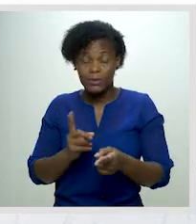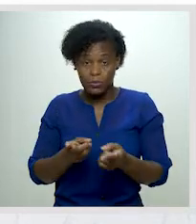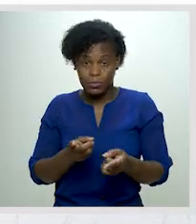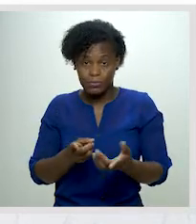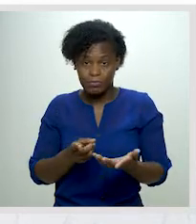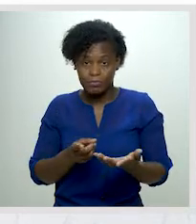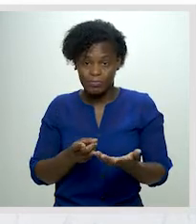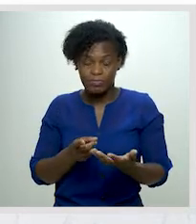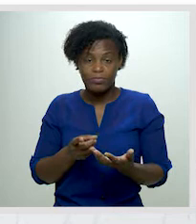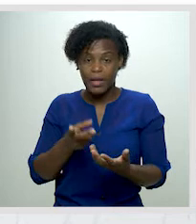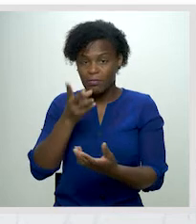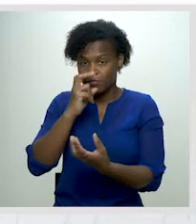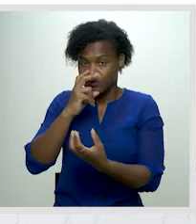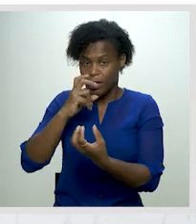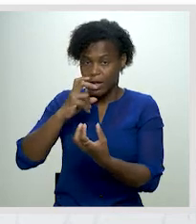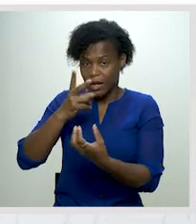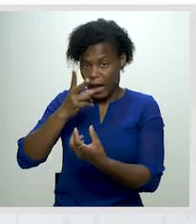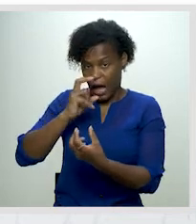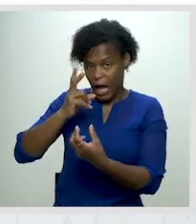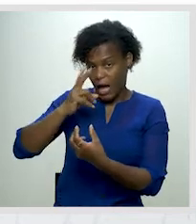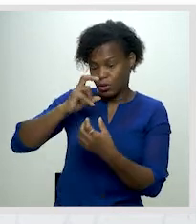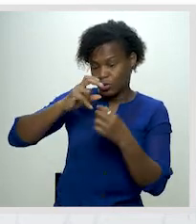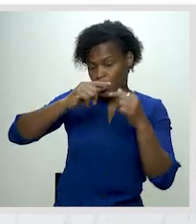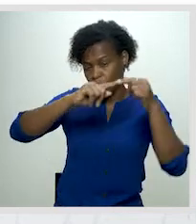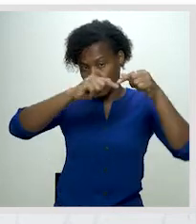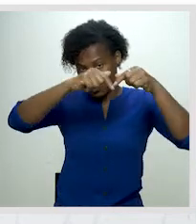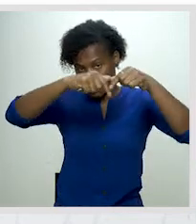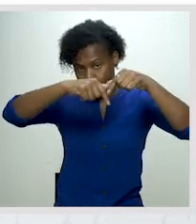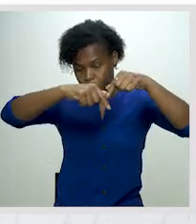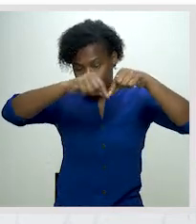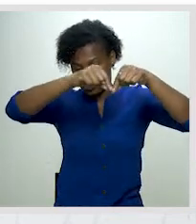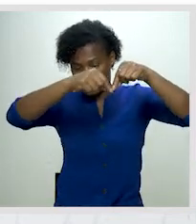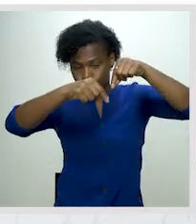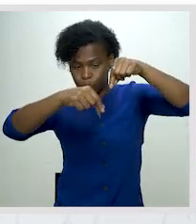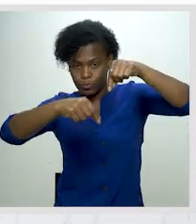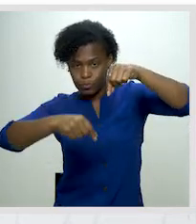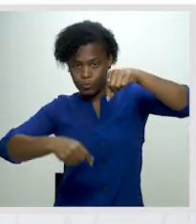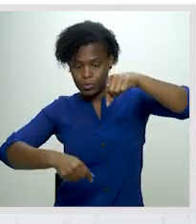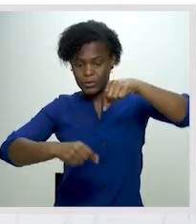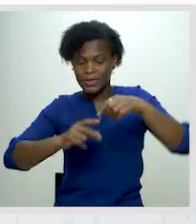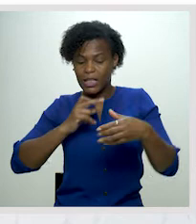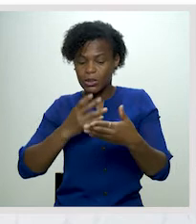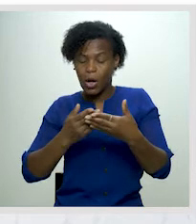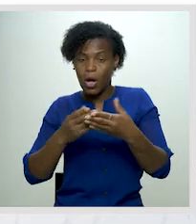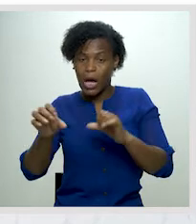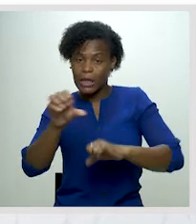aconteceu? Os gases desceram, né? A reação química dos gases